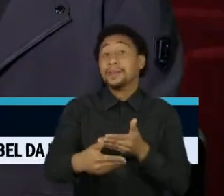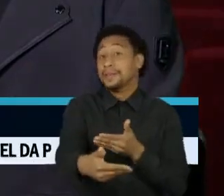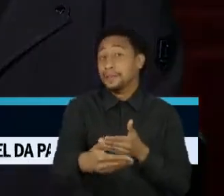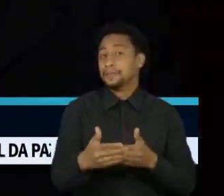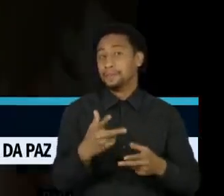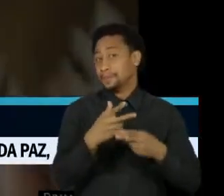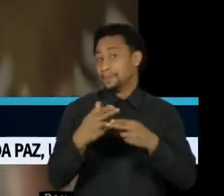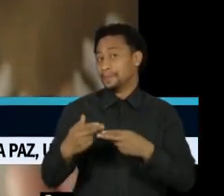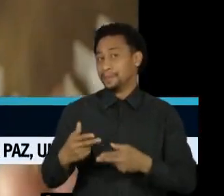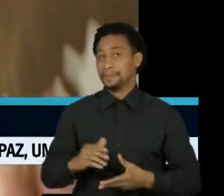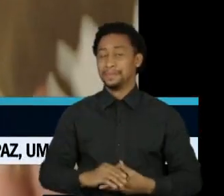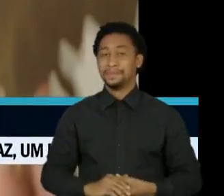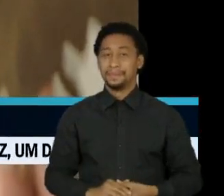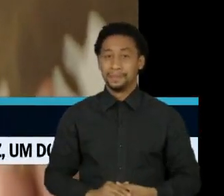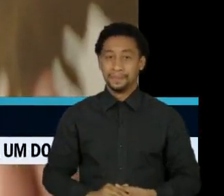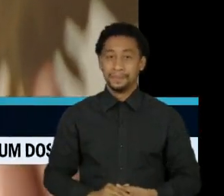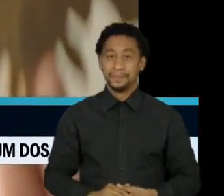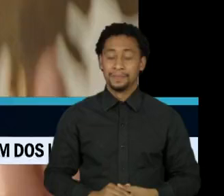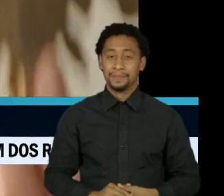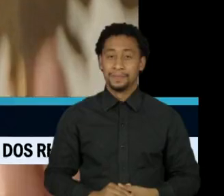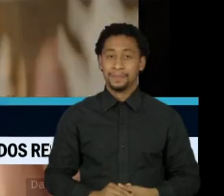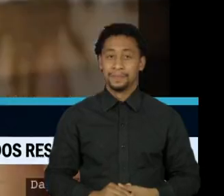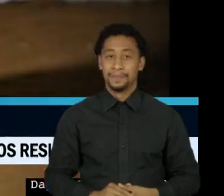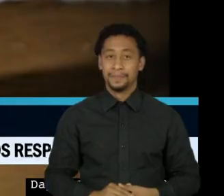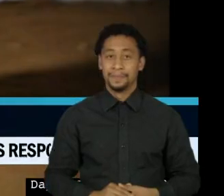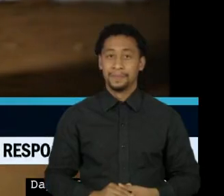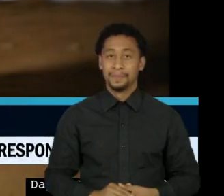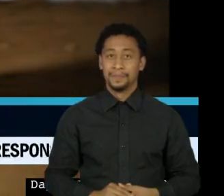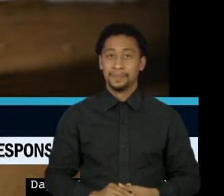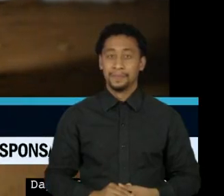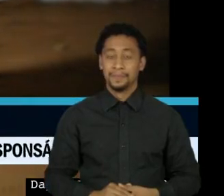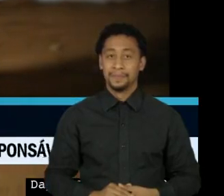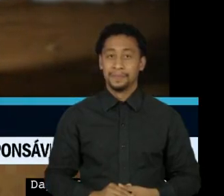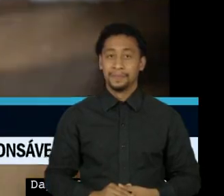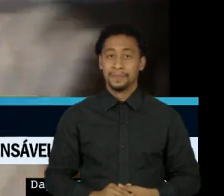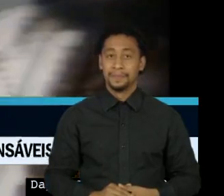ser essa minissérie cores sala